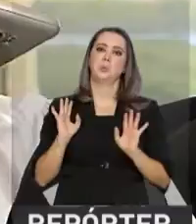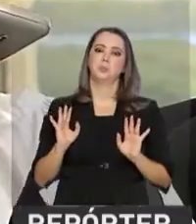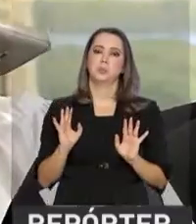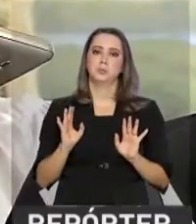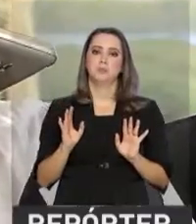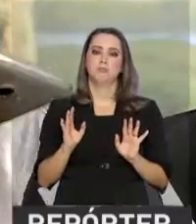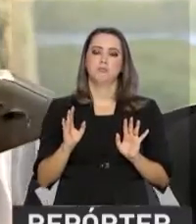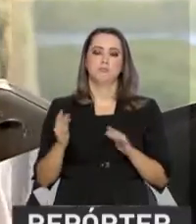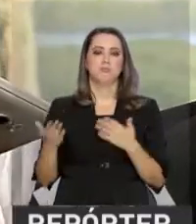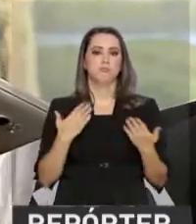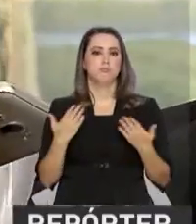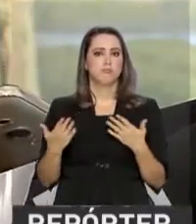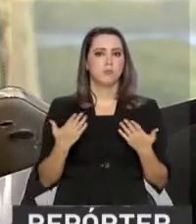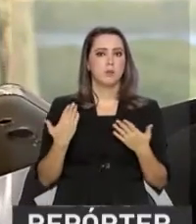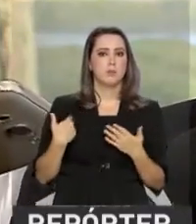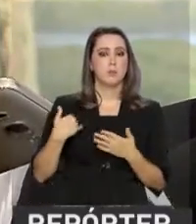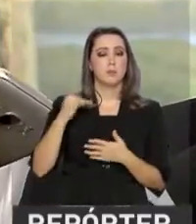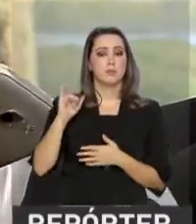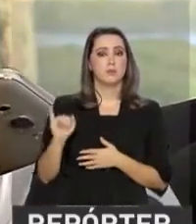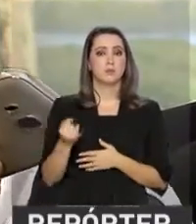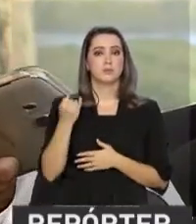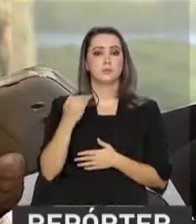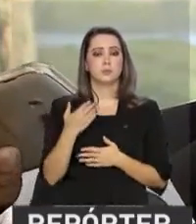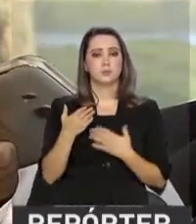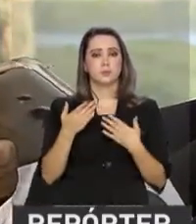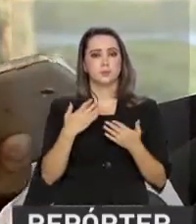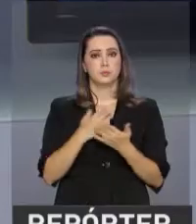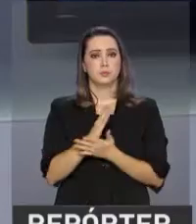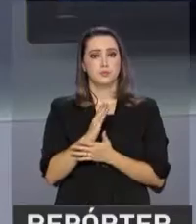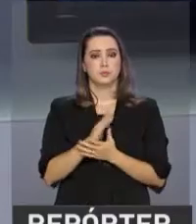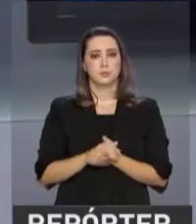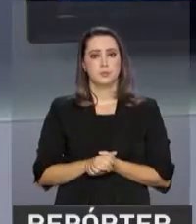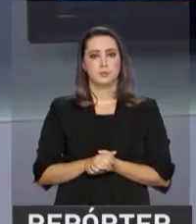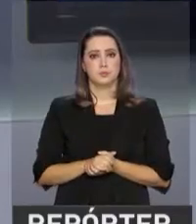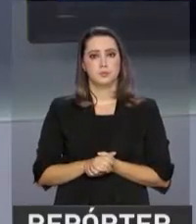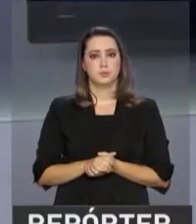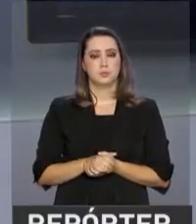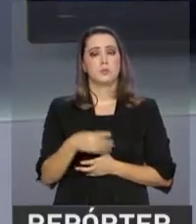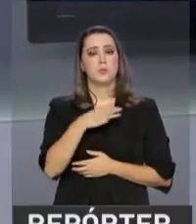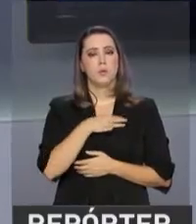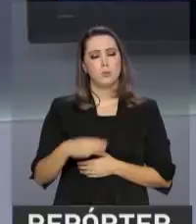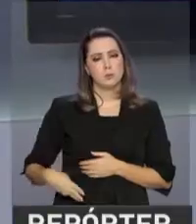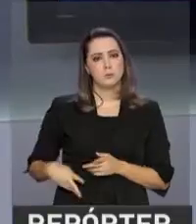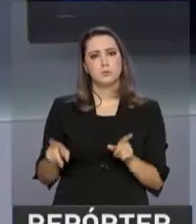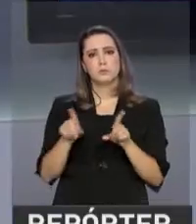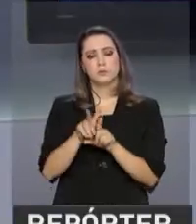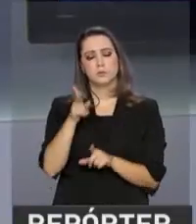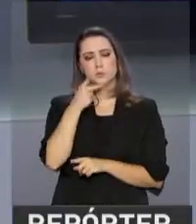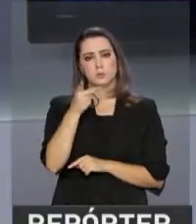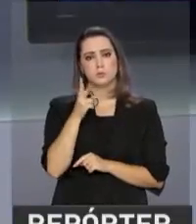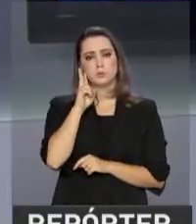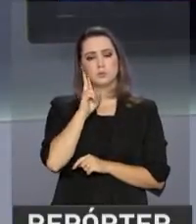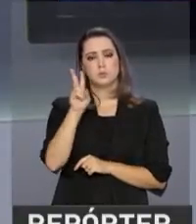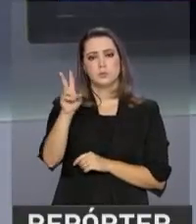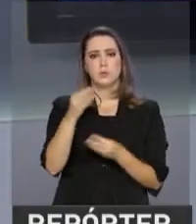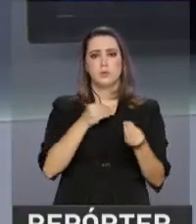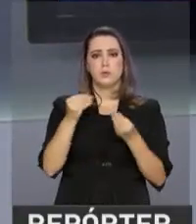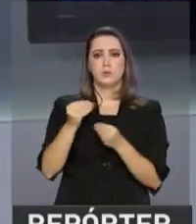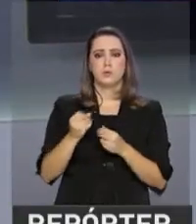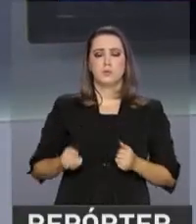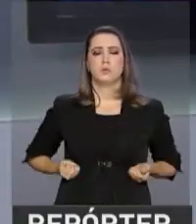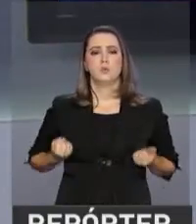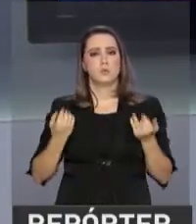feito exatamente a ter maior chance de aprovação no exame será discutido meirelles disse também que o governo avalia o impacto nos gastos